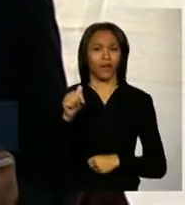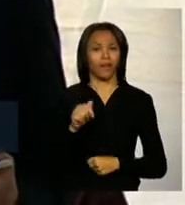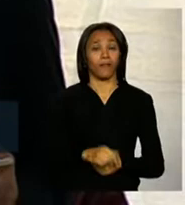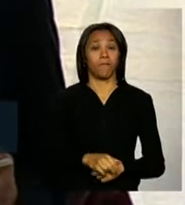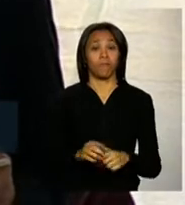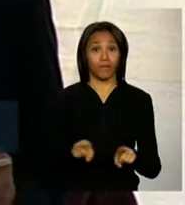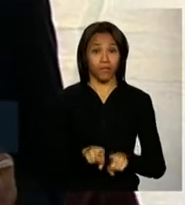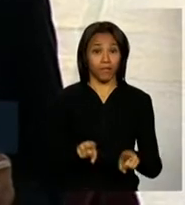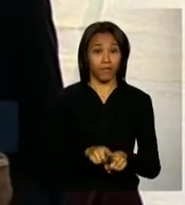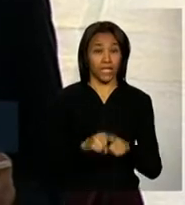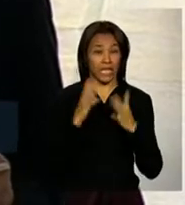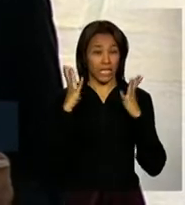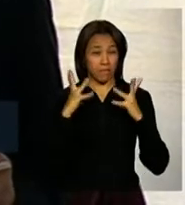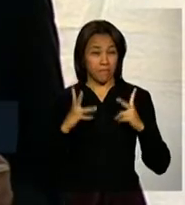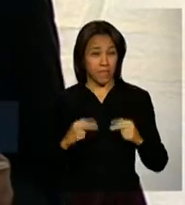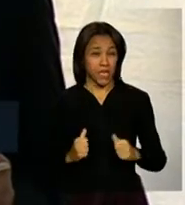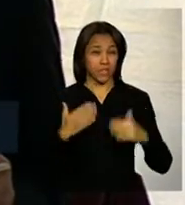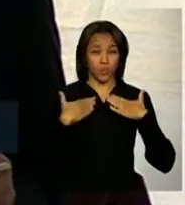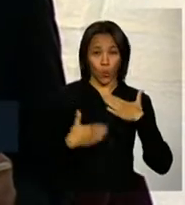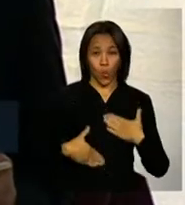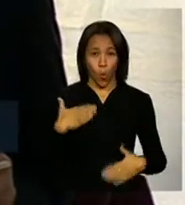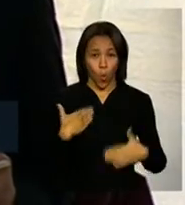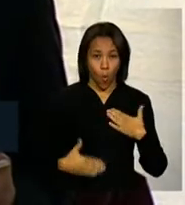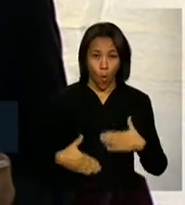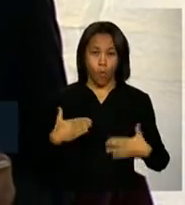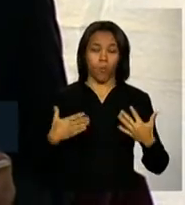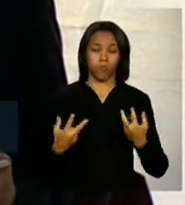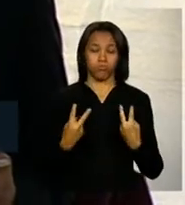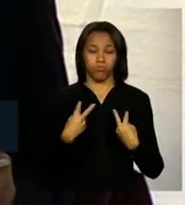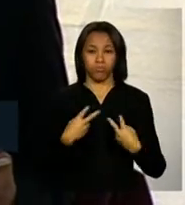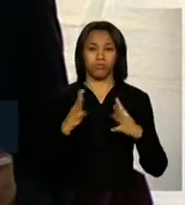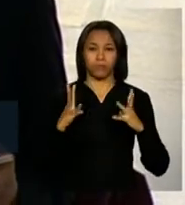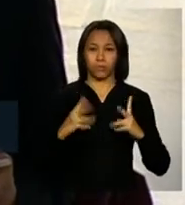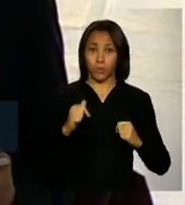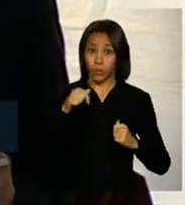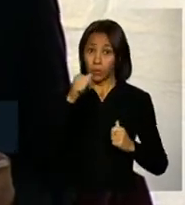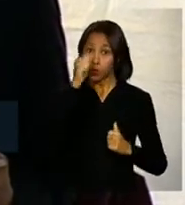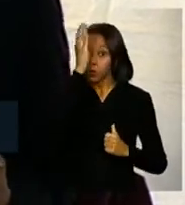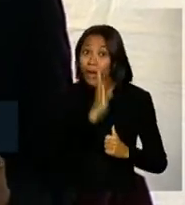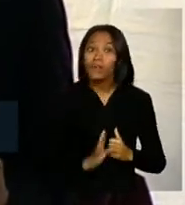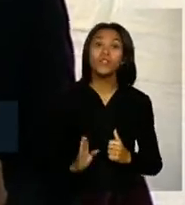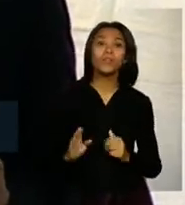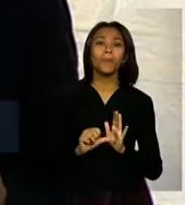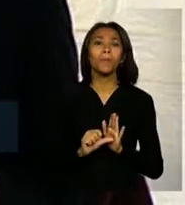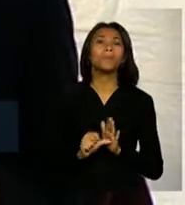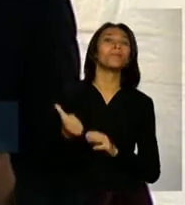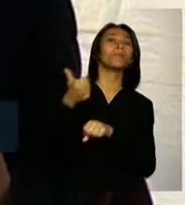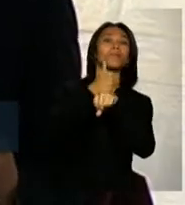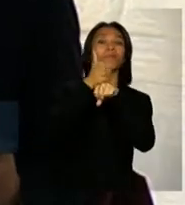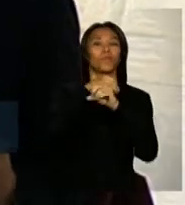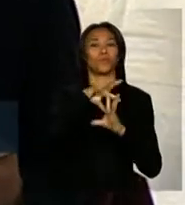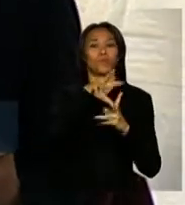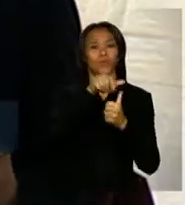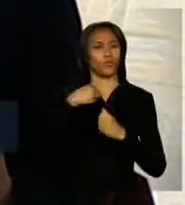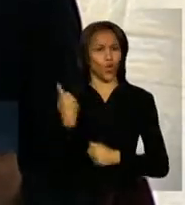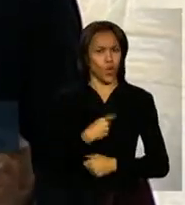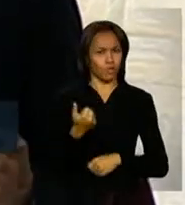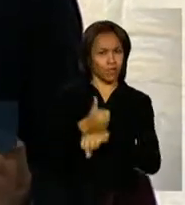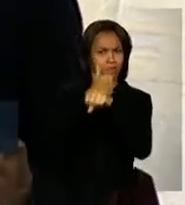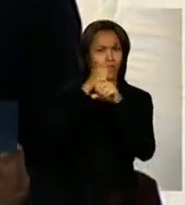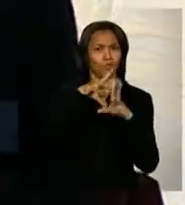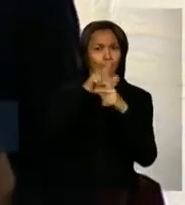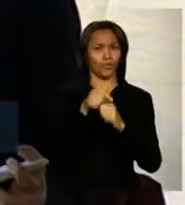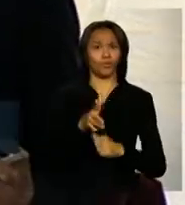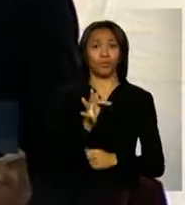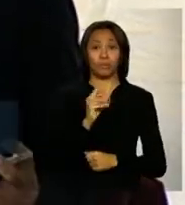do asseio pessoal da higiene pessoal no Brasil é primeira do mundo Nós não somos primeiro do mundo no